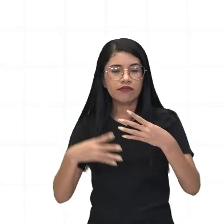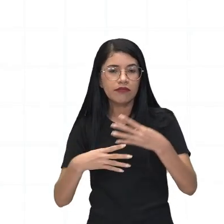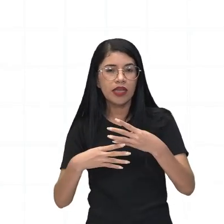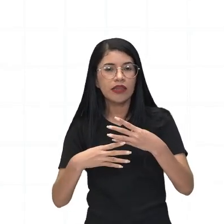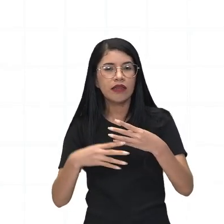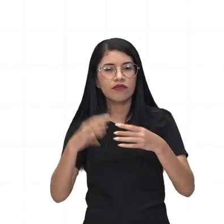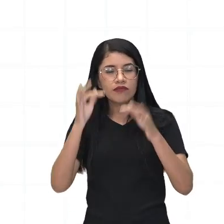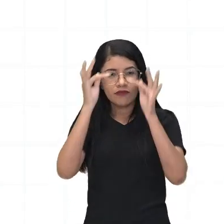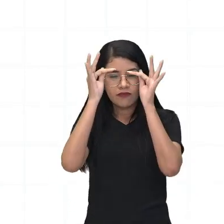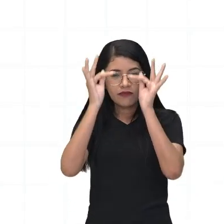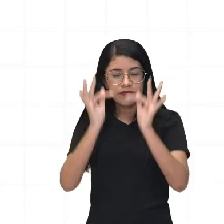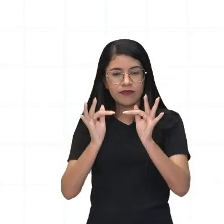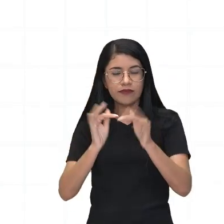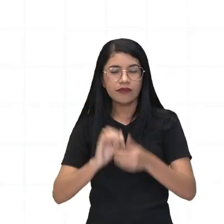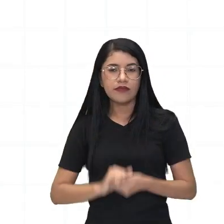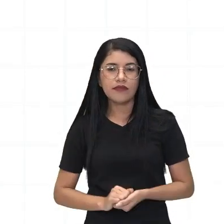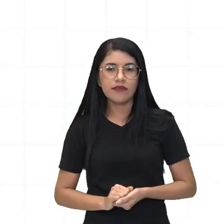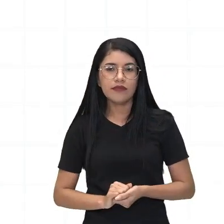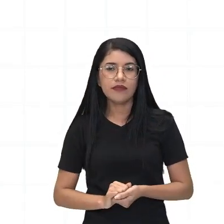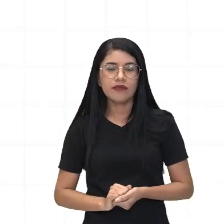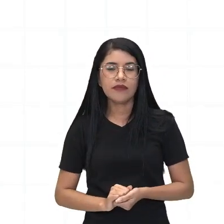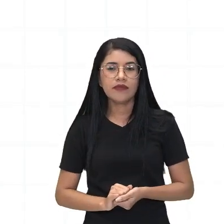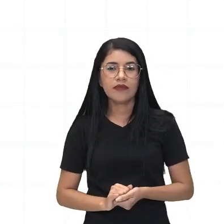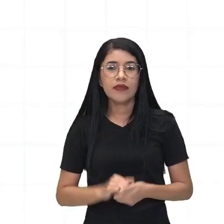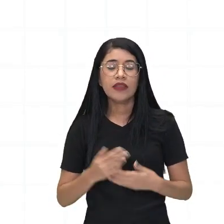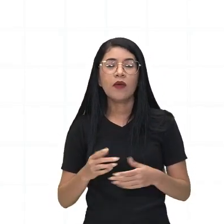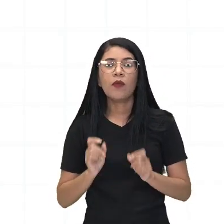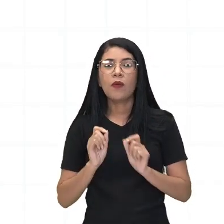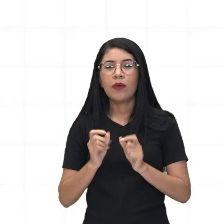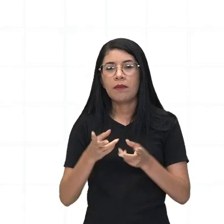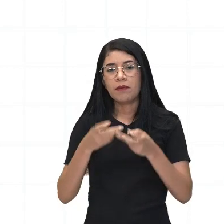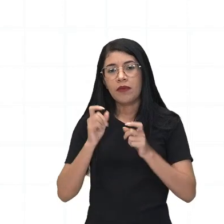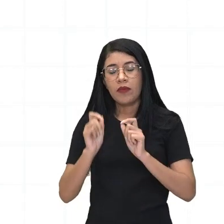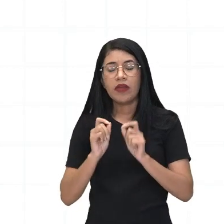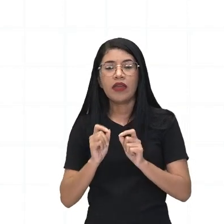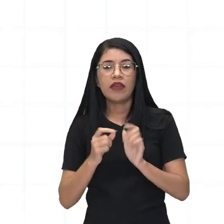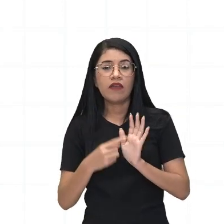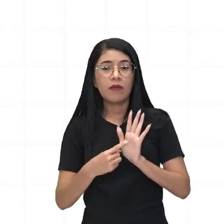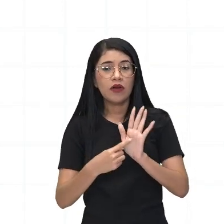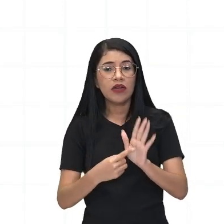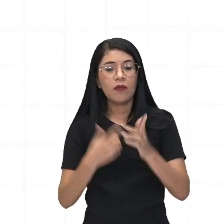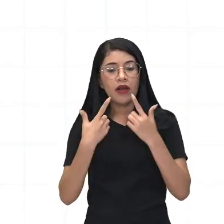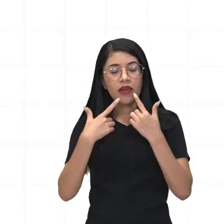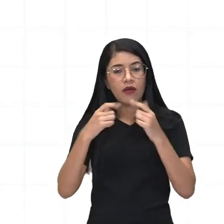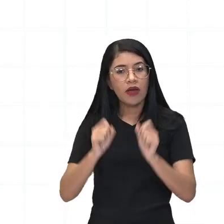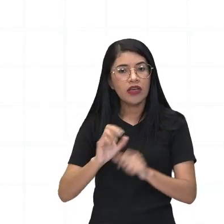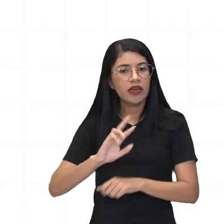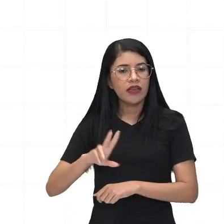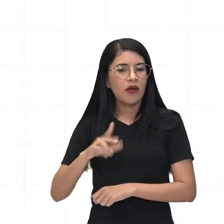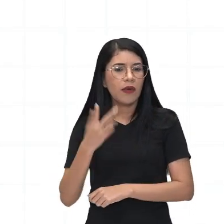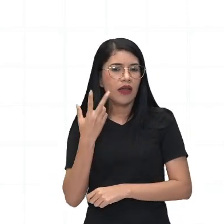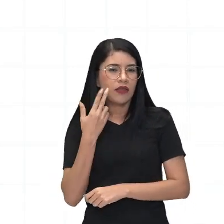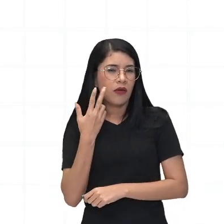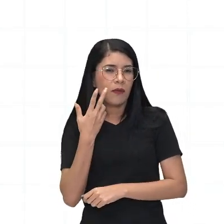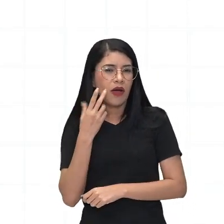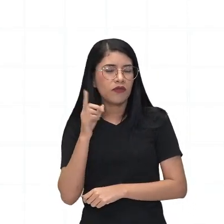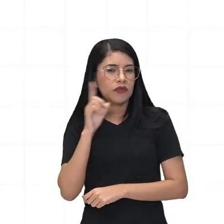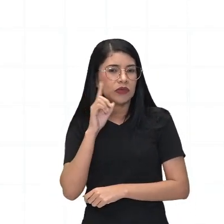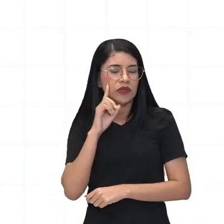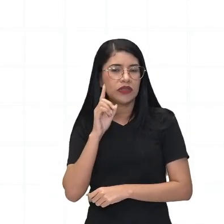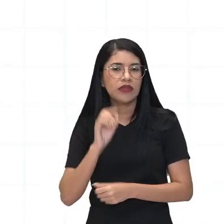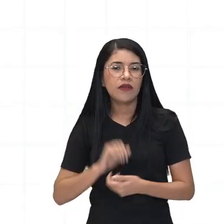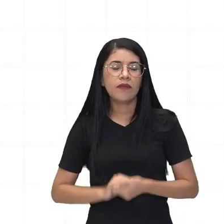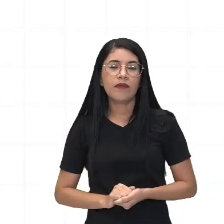de fidelidade. E aí, de fato, se chega aí a uma expressão de uma linguagem que não é a comum do cotidiano. É a